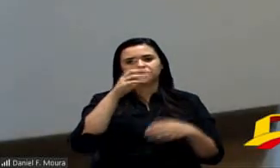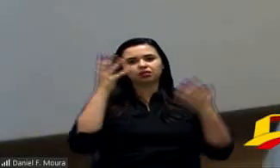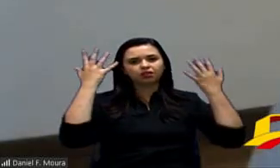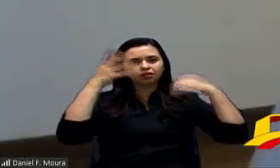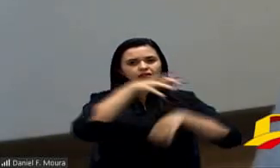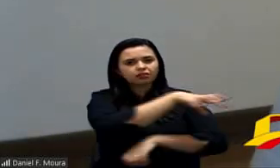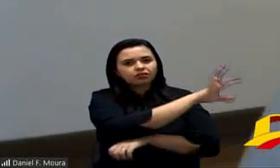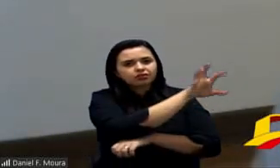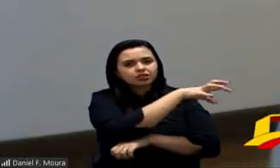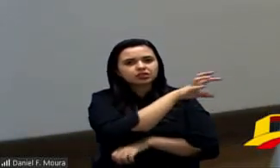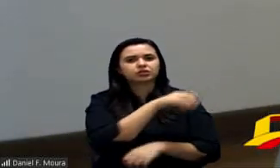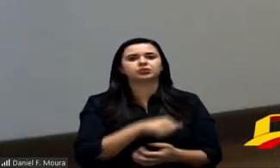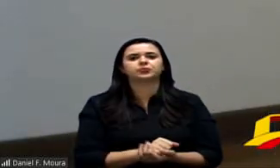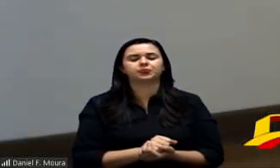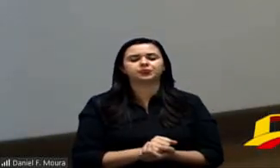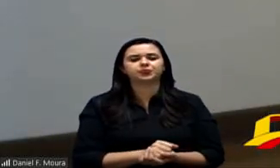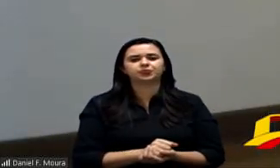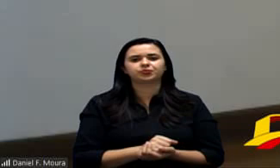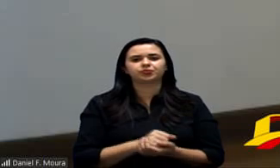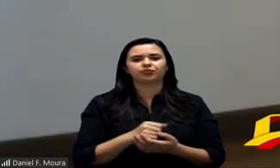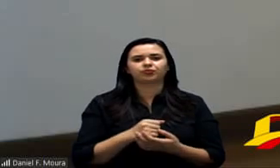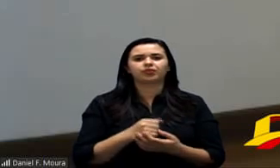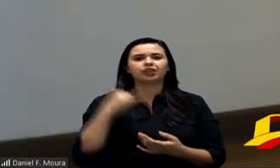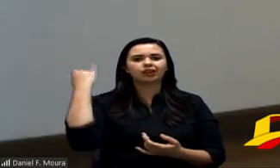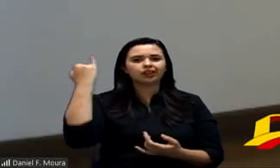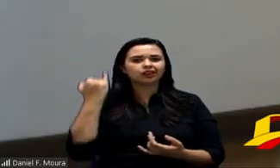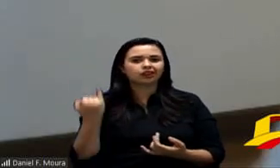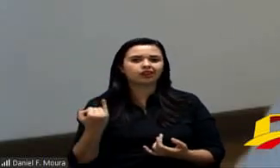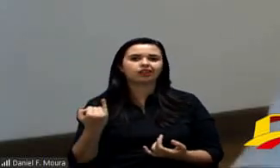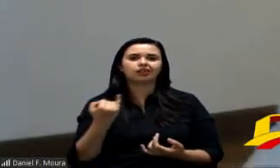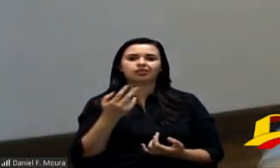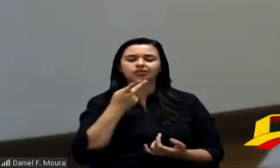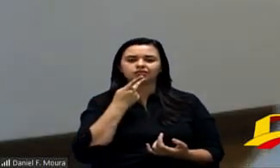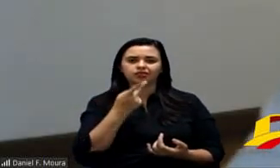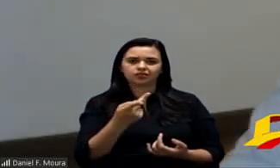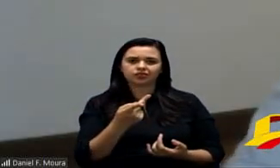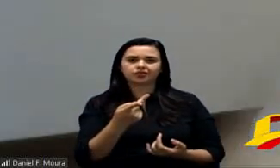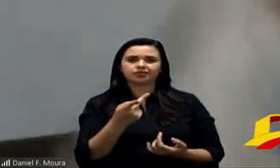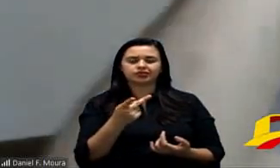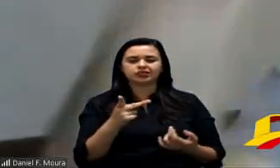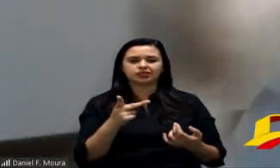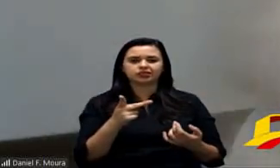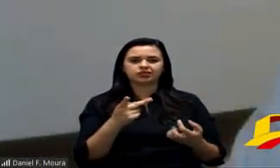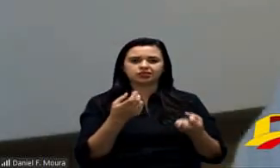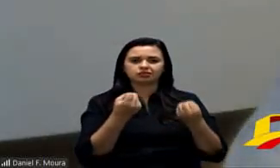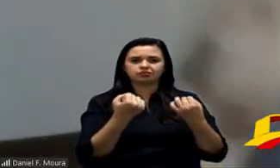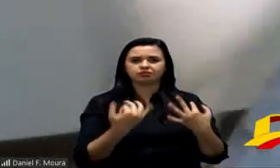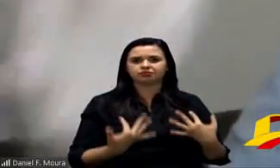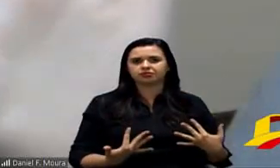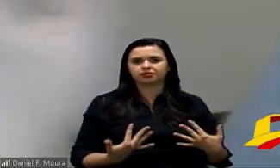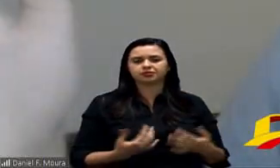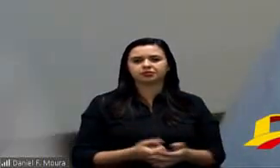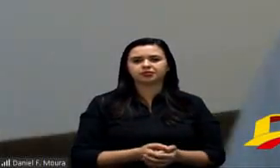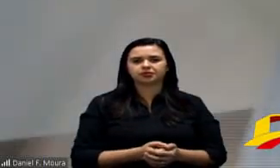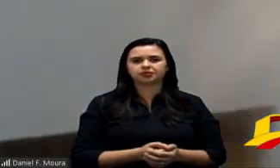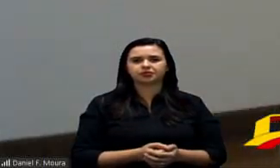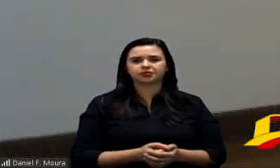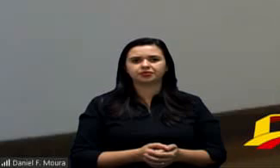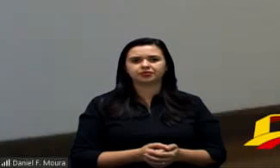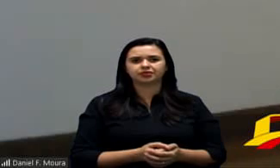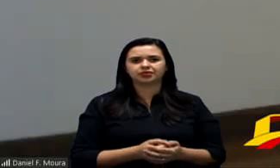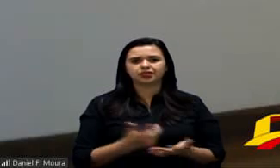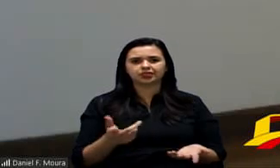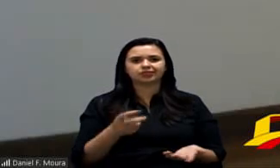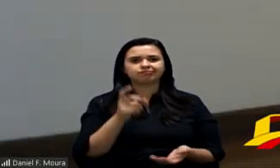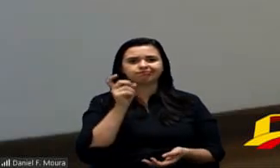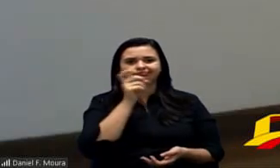Yara Barros fez um texto em 2016 falando que o santuário, antes de ter elefantes, era presidente da associação, ou diretor da associação zoológica de Apares. Era uma